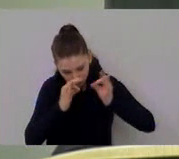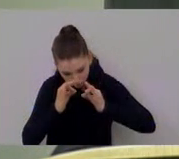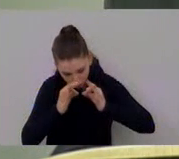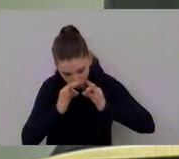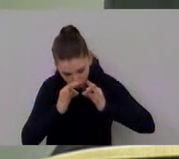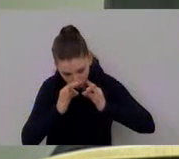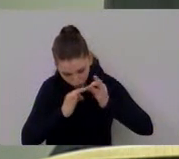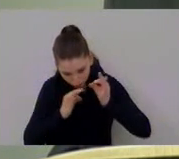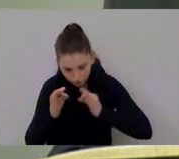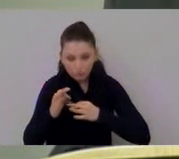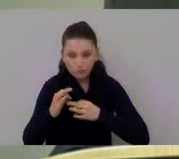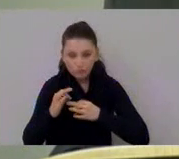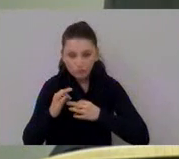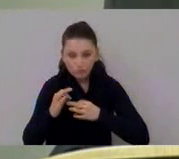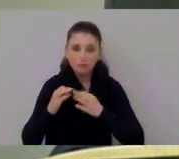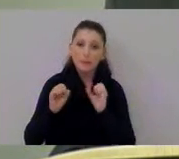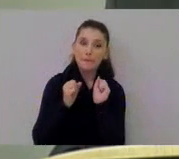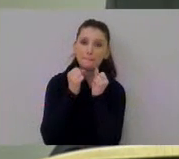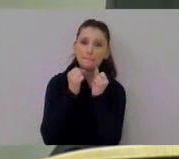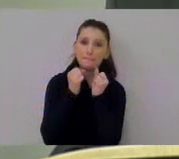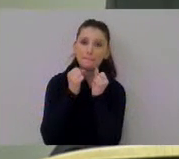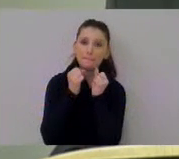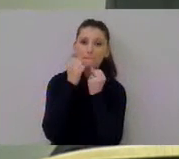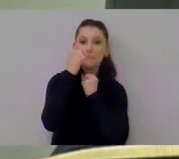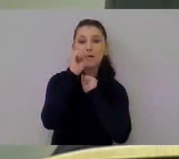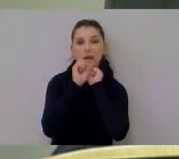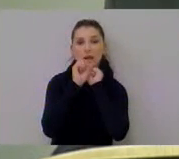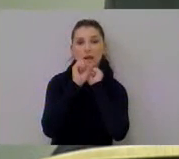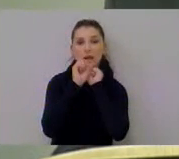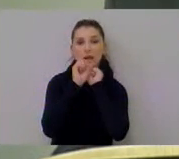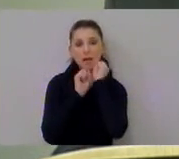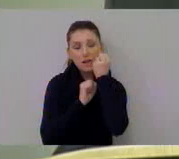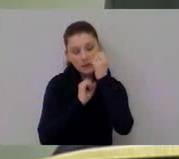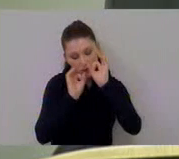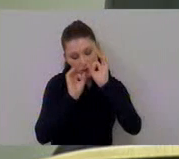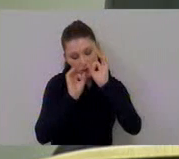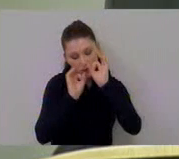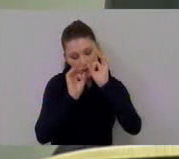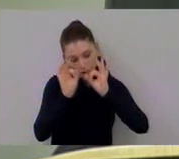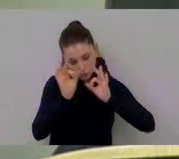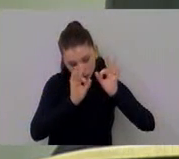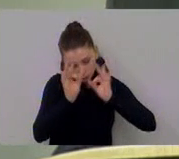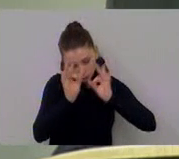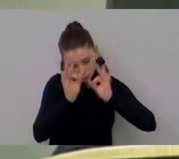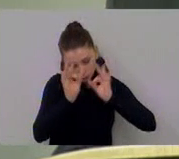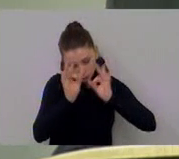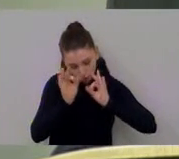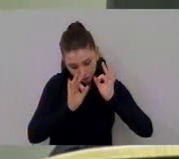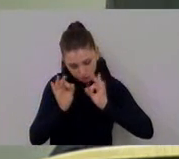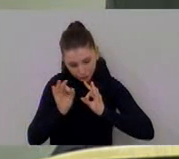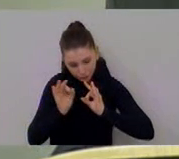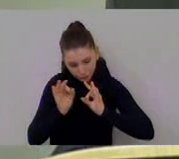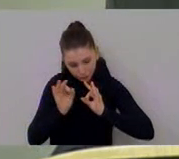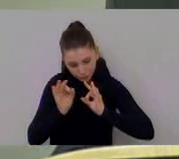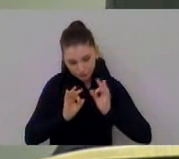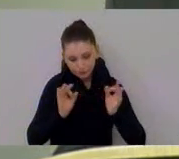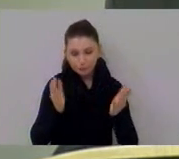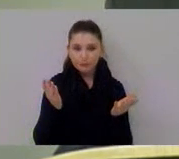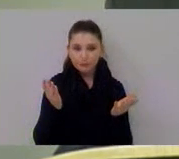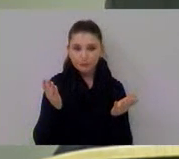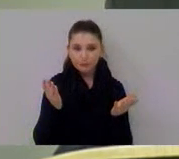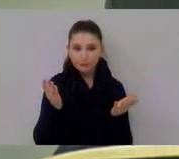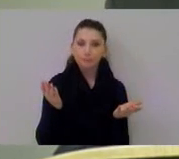porque não adianta a perda desses moradores. trabalhadores,